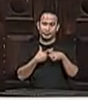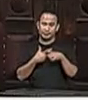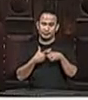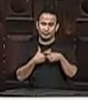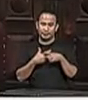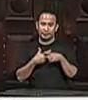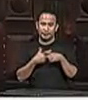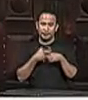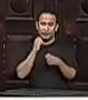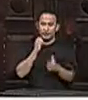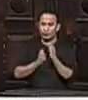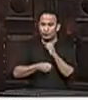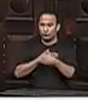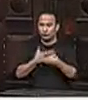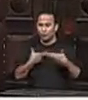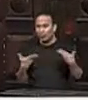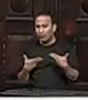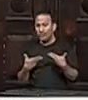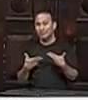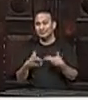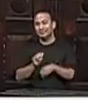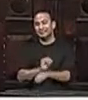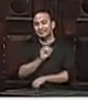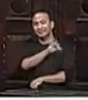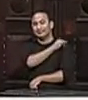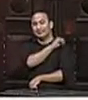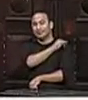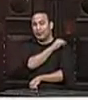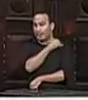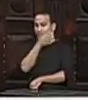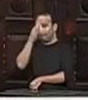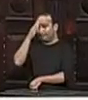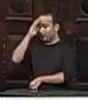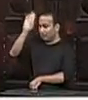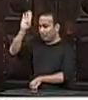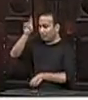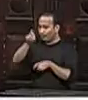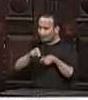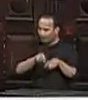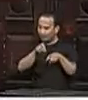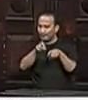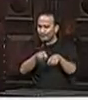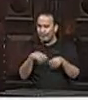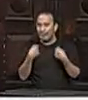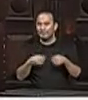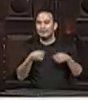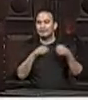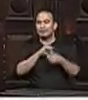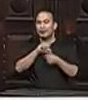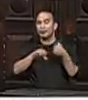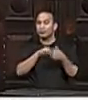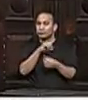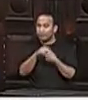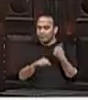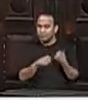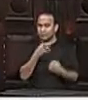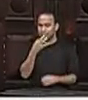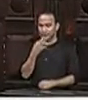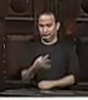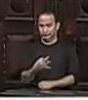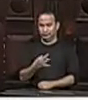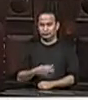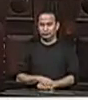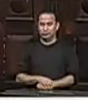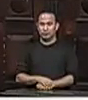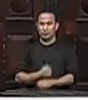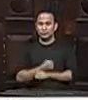é que o esporte do estado do Rio de Janeiro, principalmente no interior, realmente precisa de uma mudança de lógica. Os